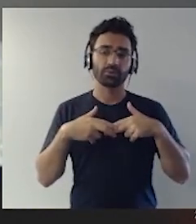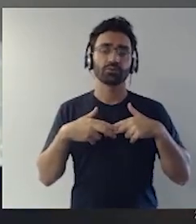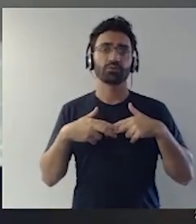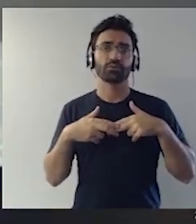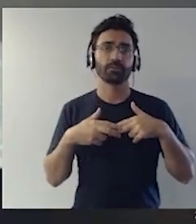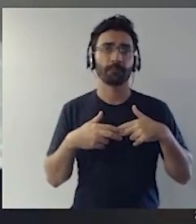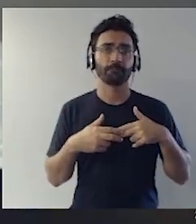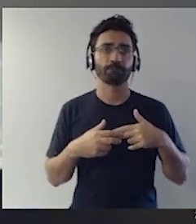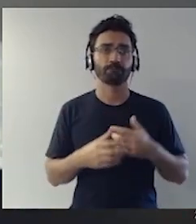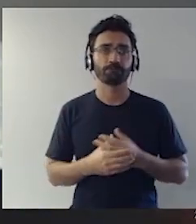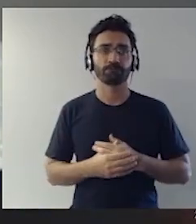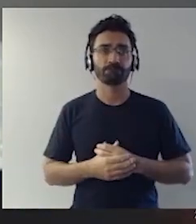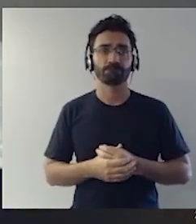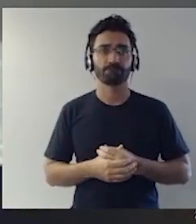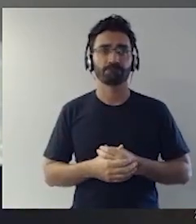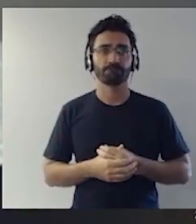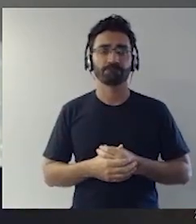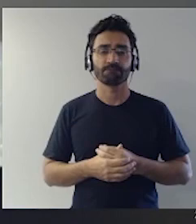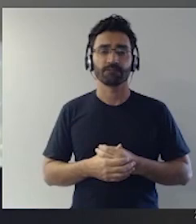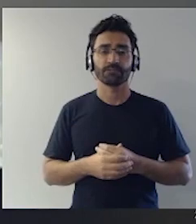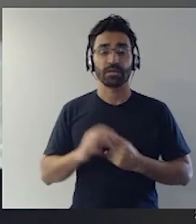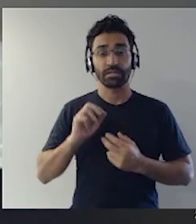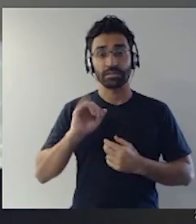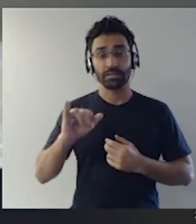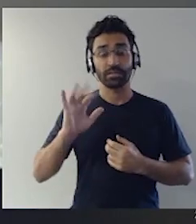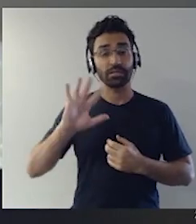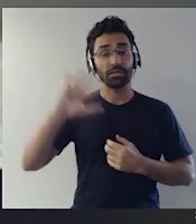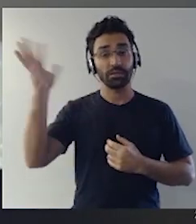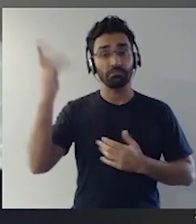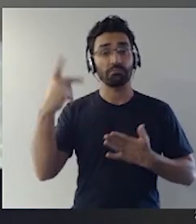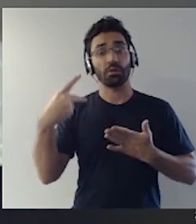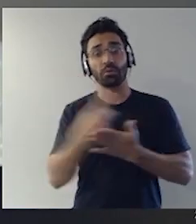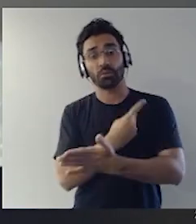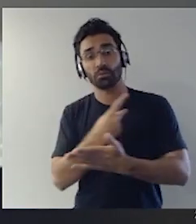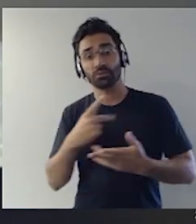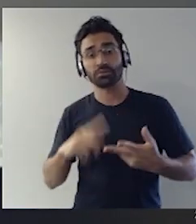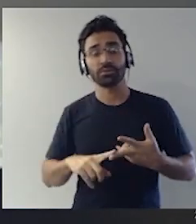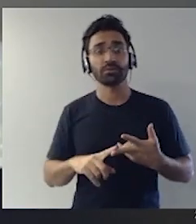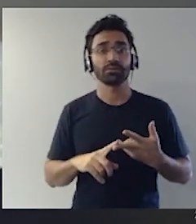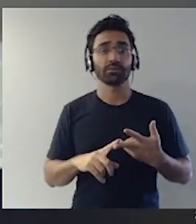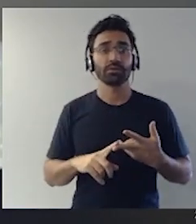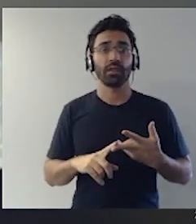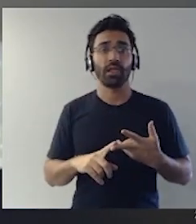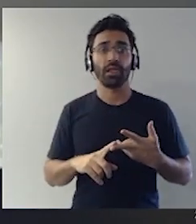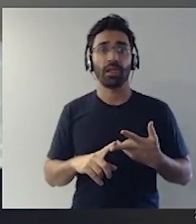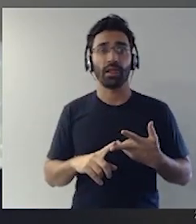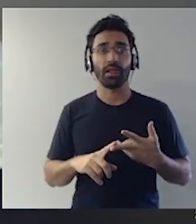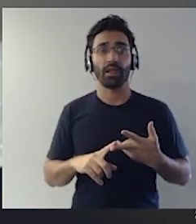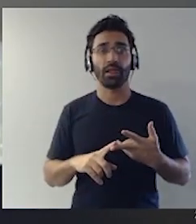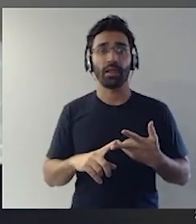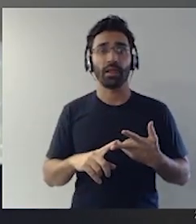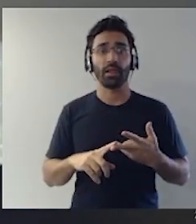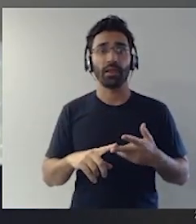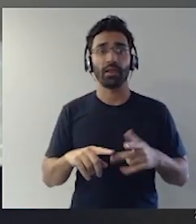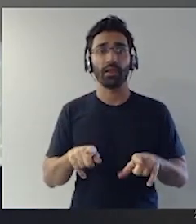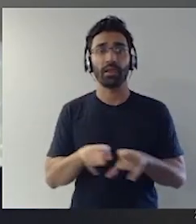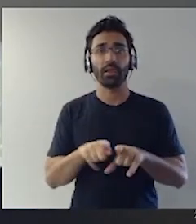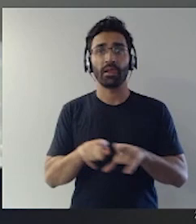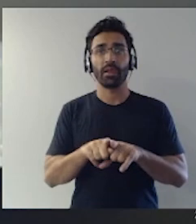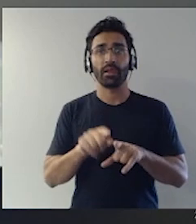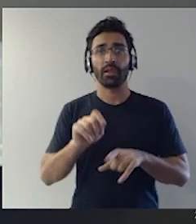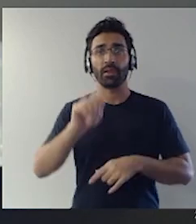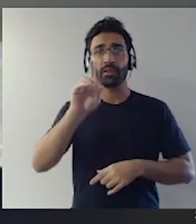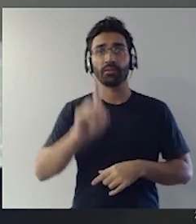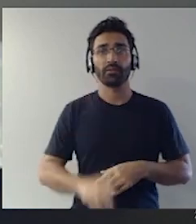talvez, se certas medidas que são impostas no âmbito dos